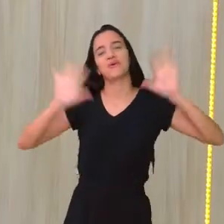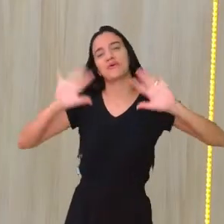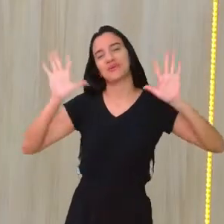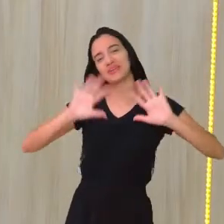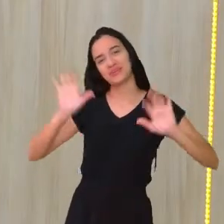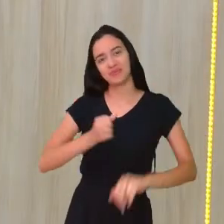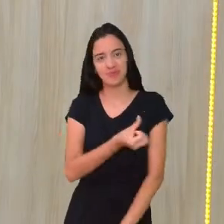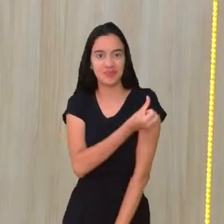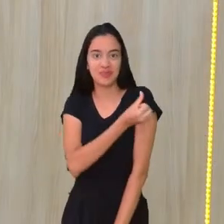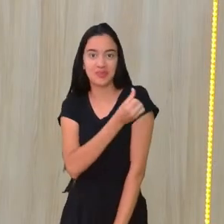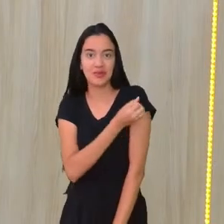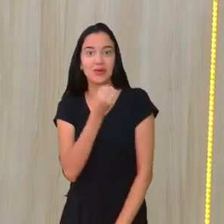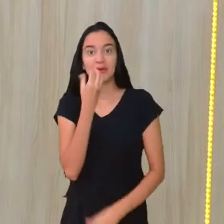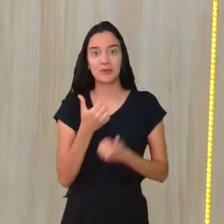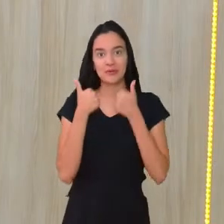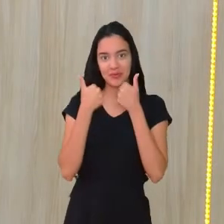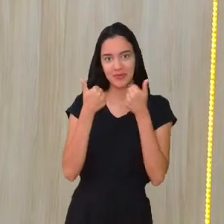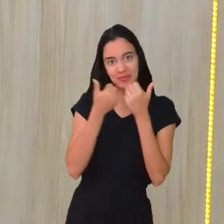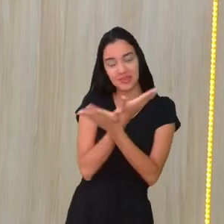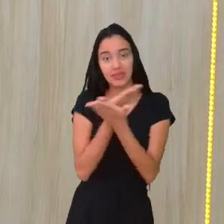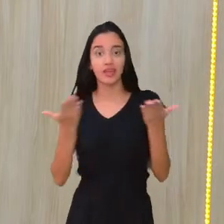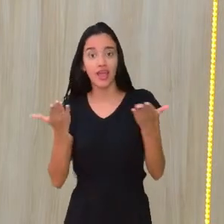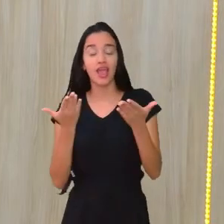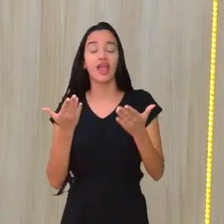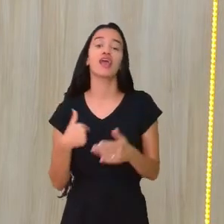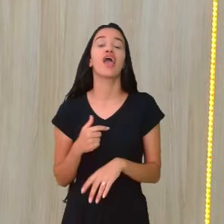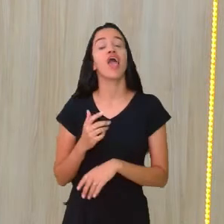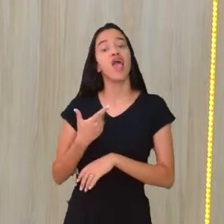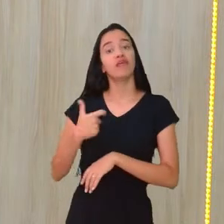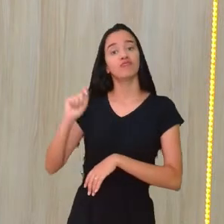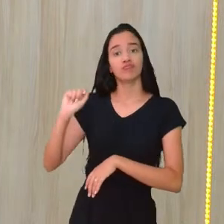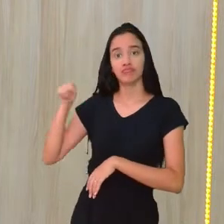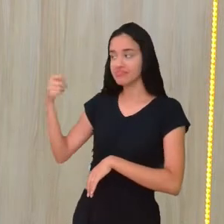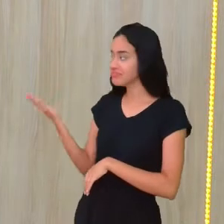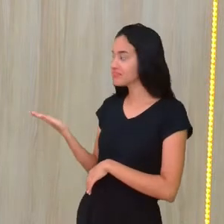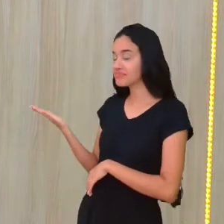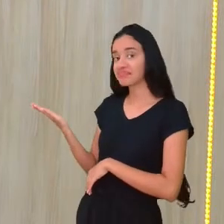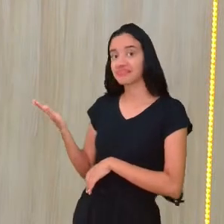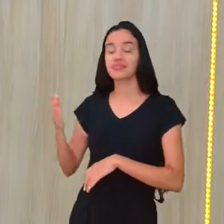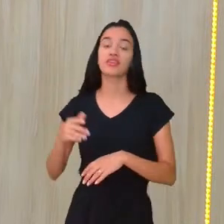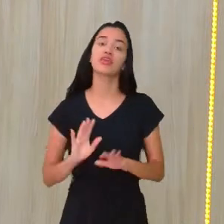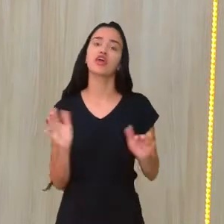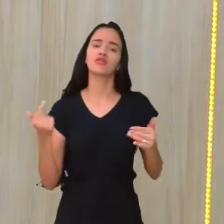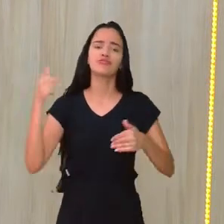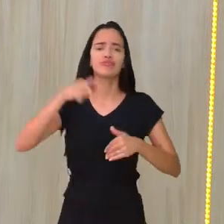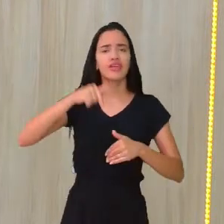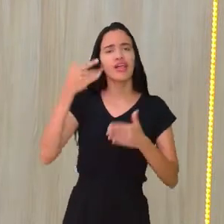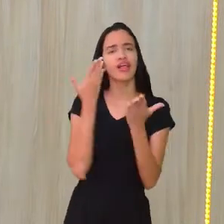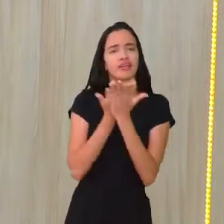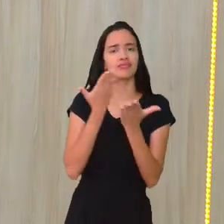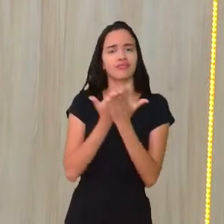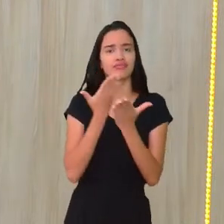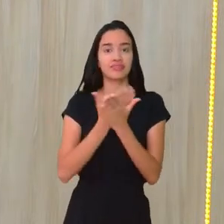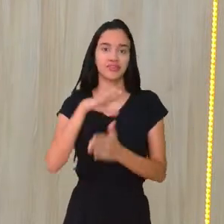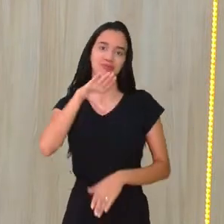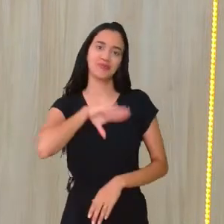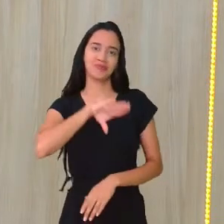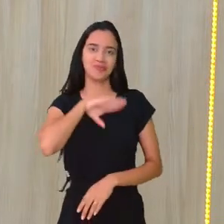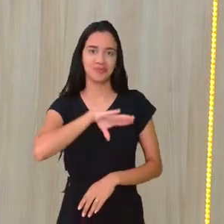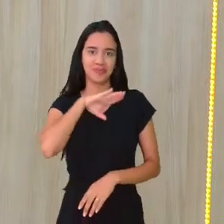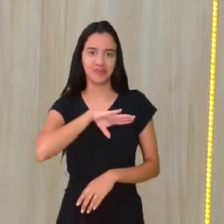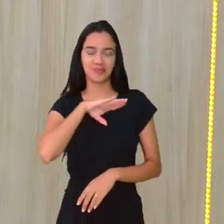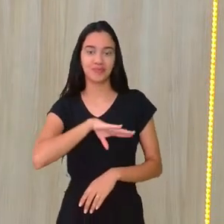Olá, sexto ano, tudo bem com vocês? Eu sou Adriana Maria, este é o meu sinal e estamos aqui para mais uma aula de